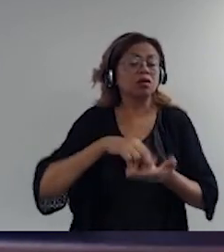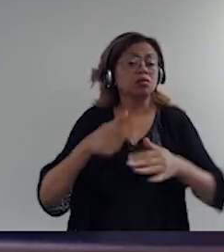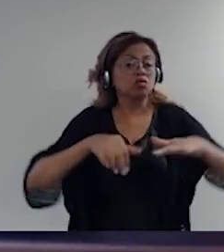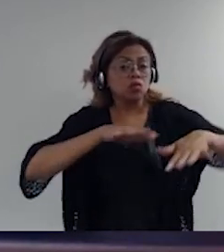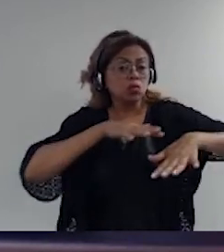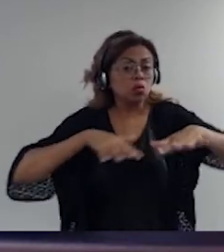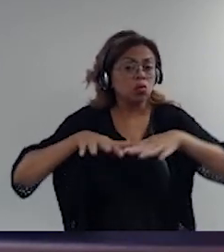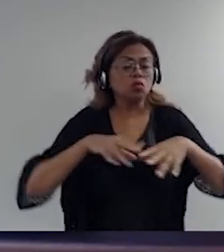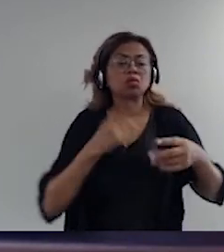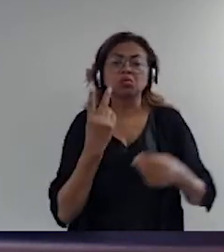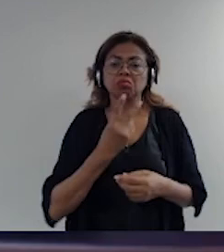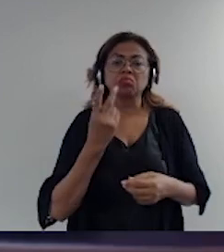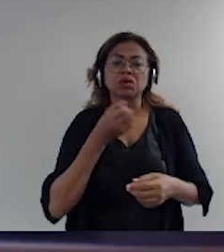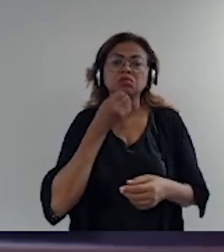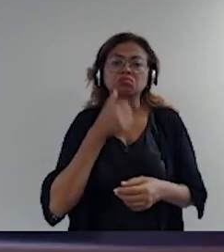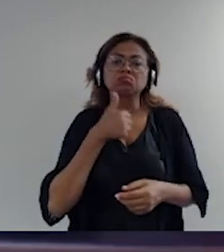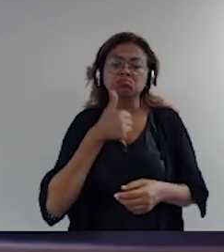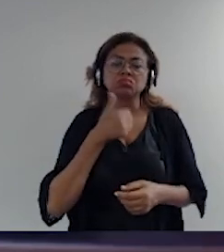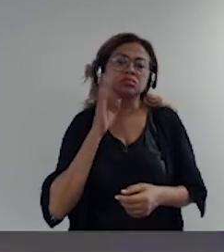muito interessantes.